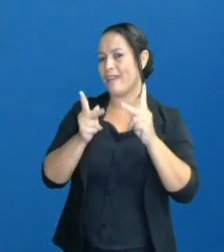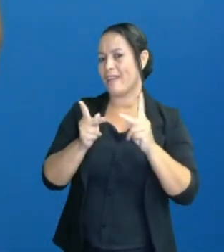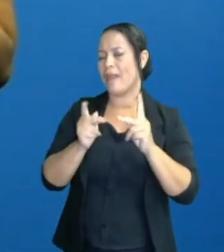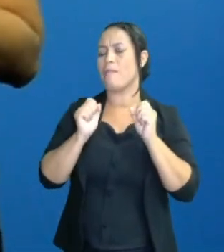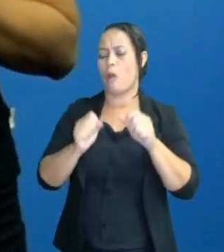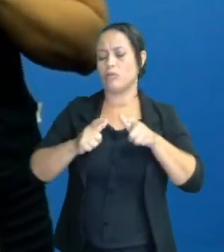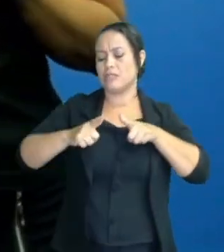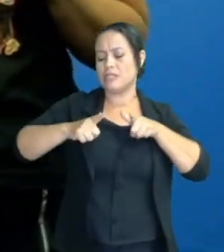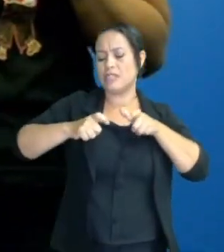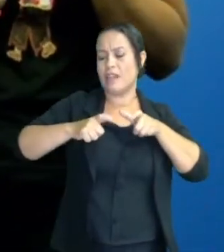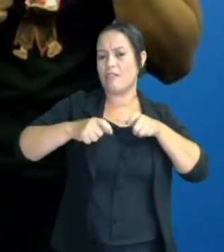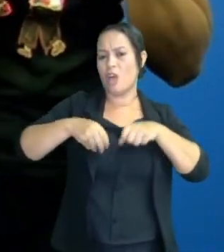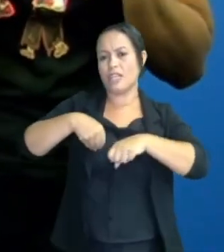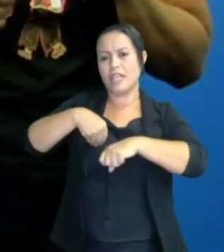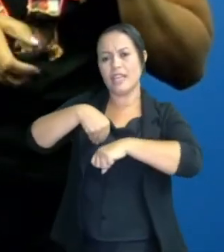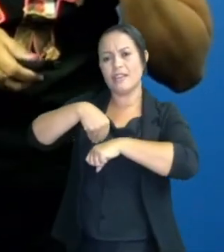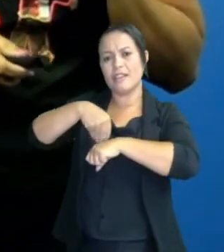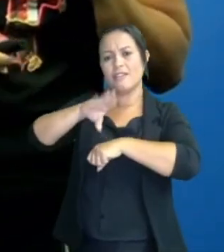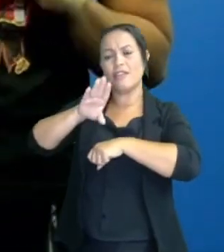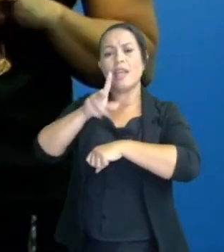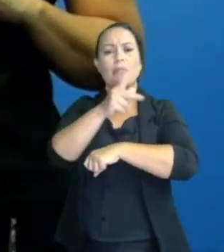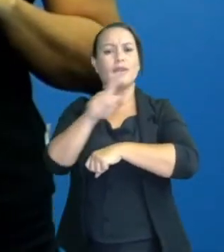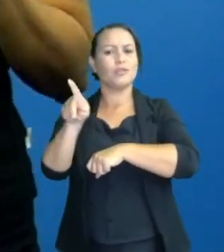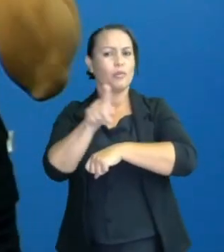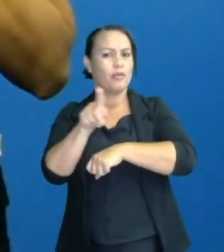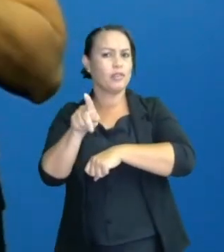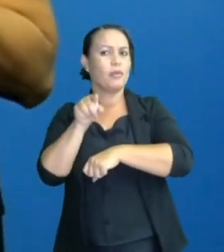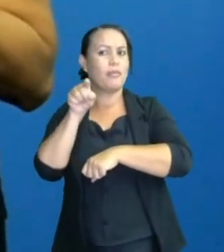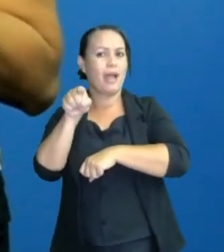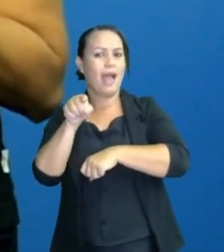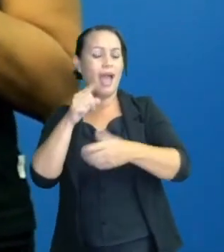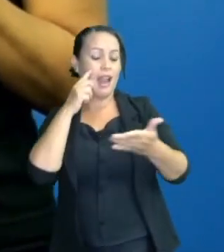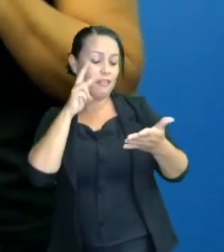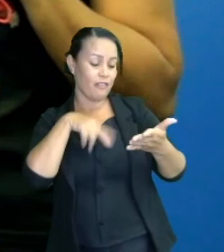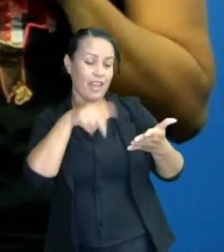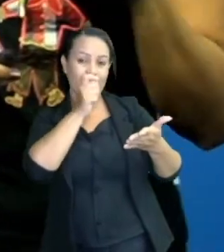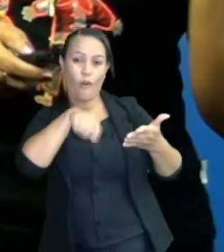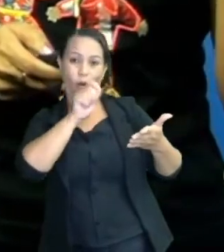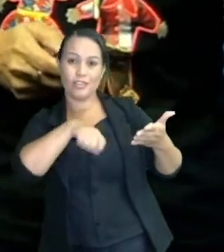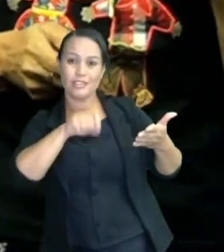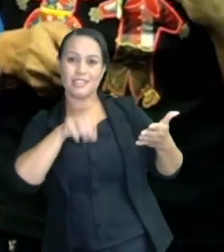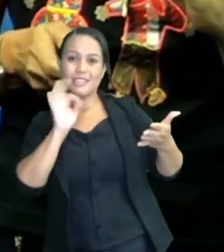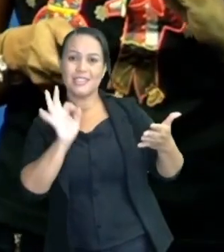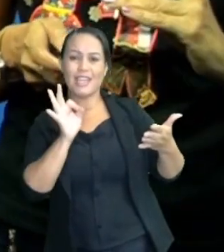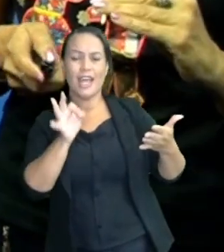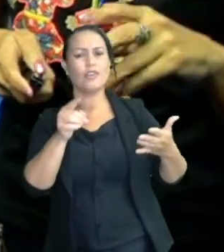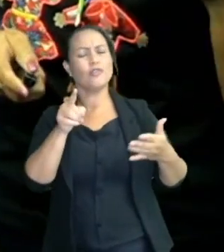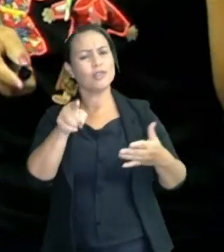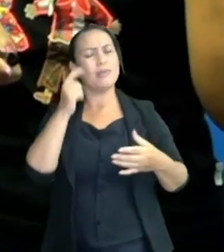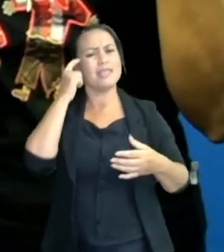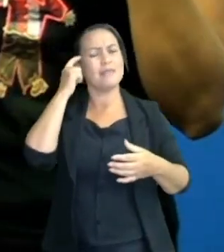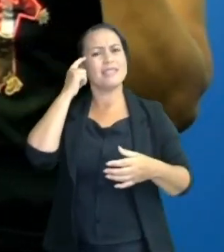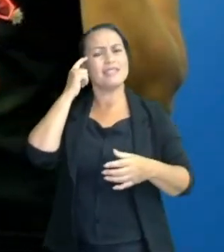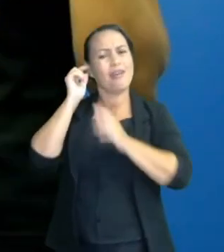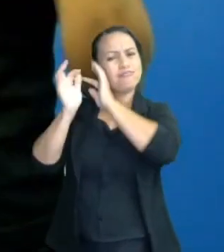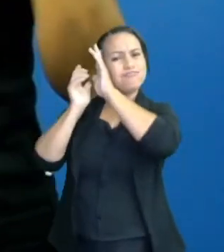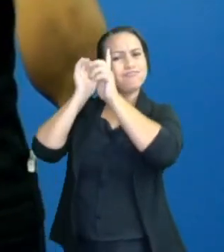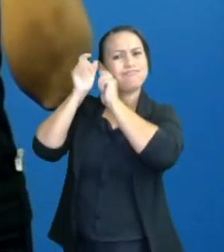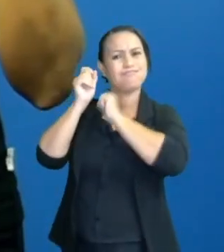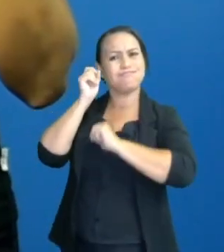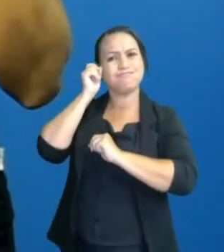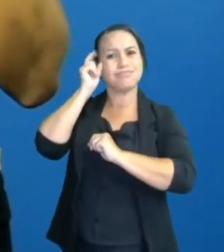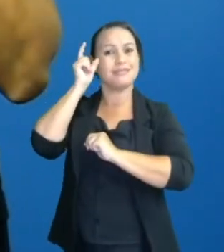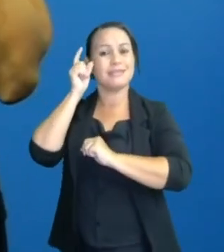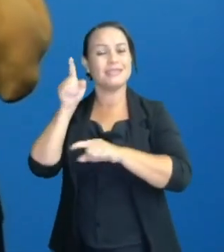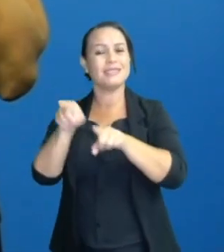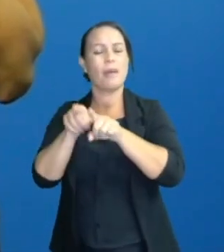Tire foto e envia para a sua professora, para ela fazer a correção, tá certo? Seja bem criativo, você pode